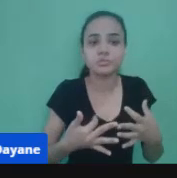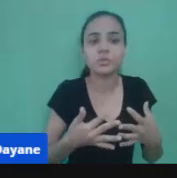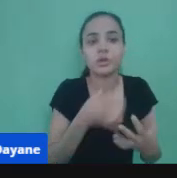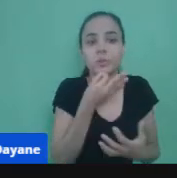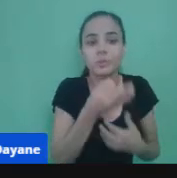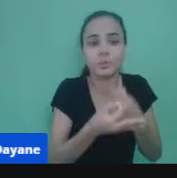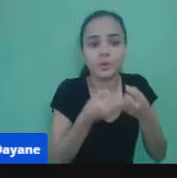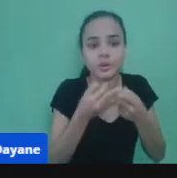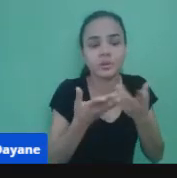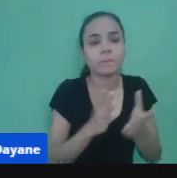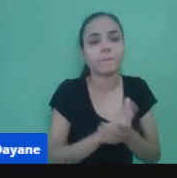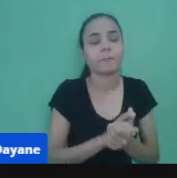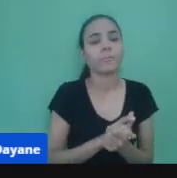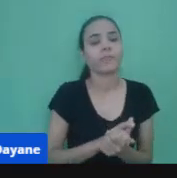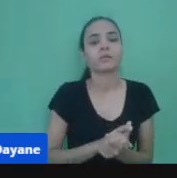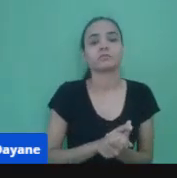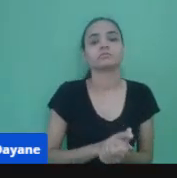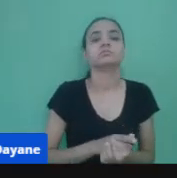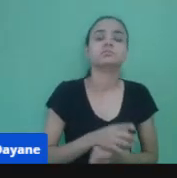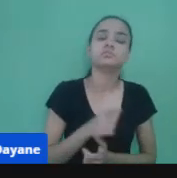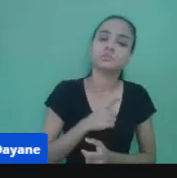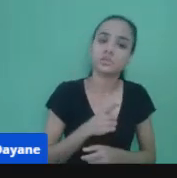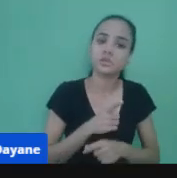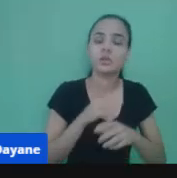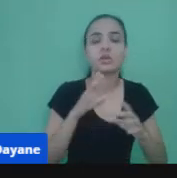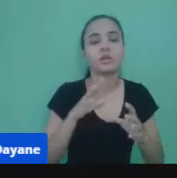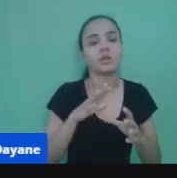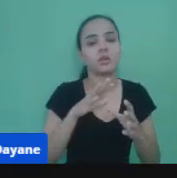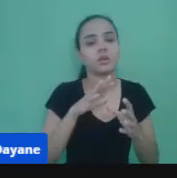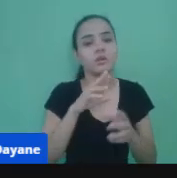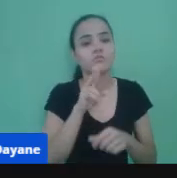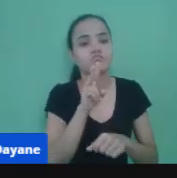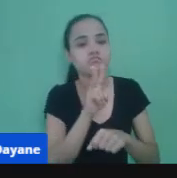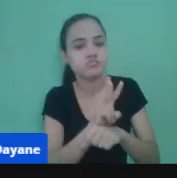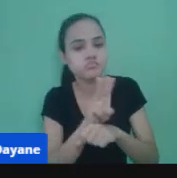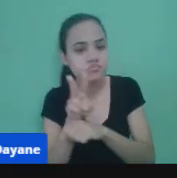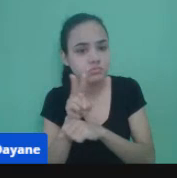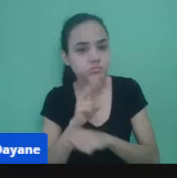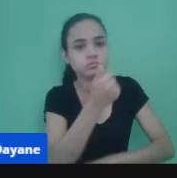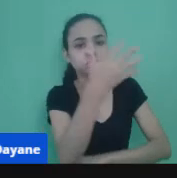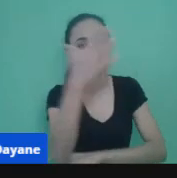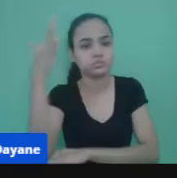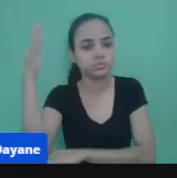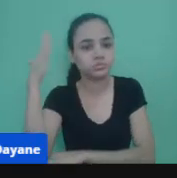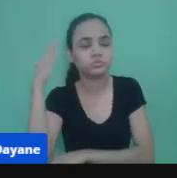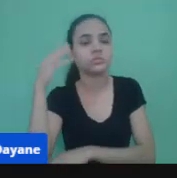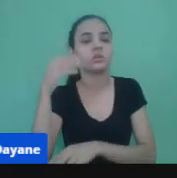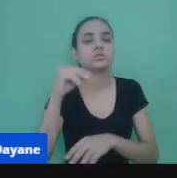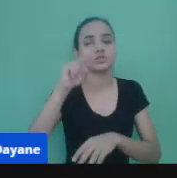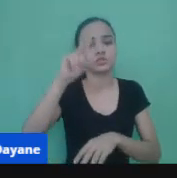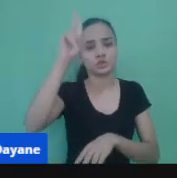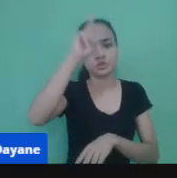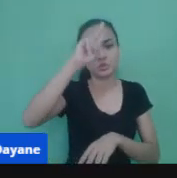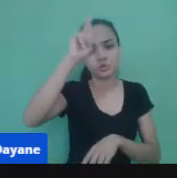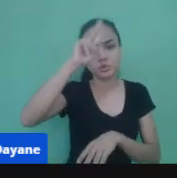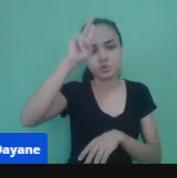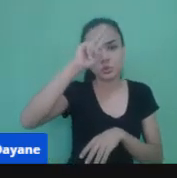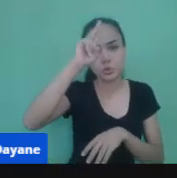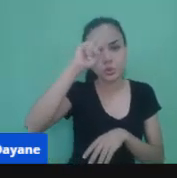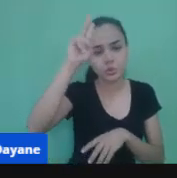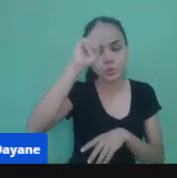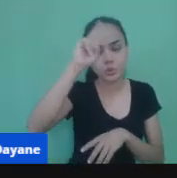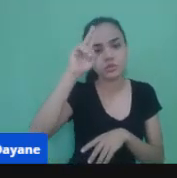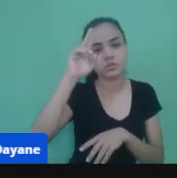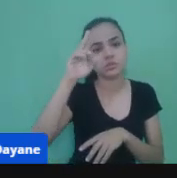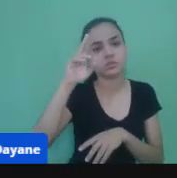terras, na questão da preservação ambiental, na questão da reparação histórica de todo esse período de expoliação